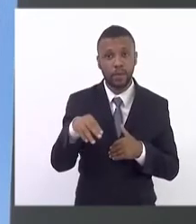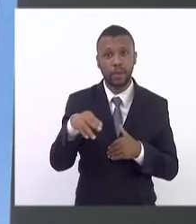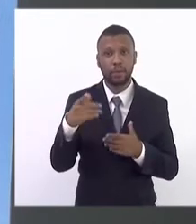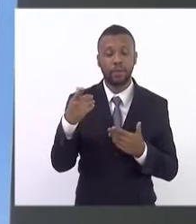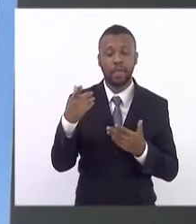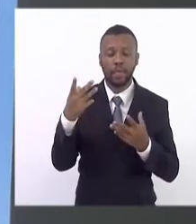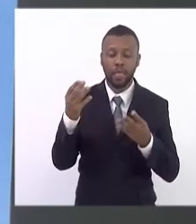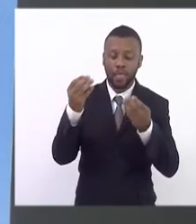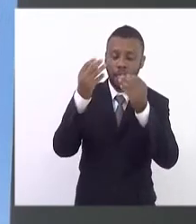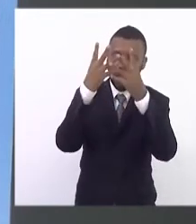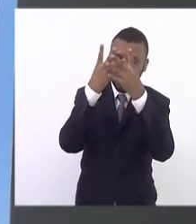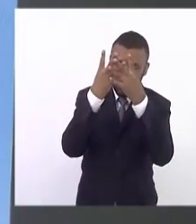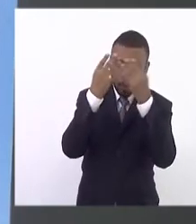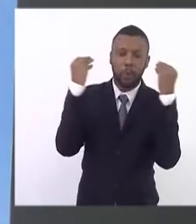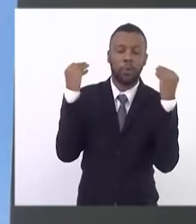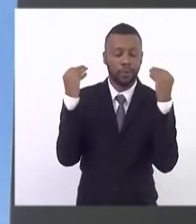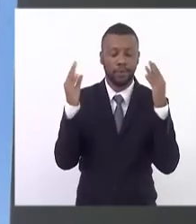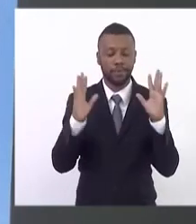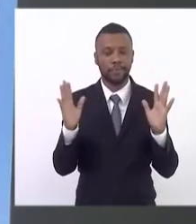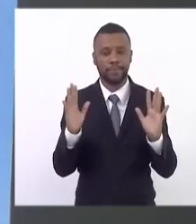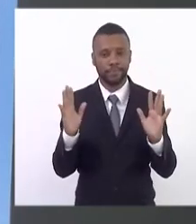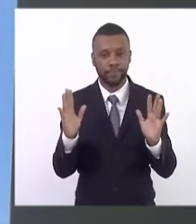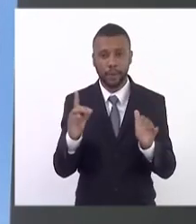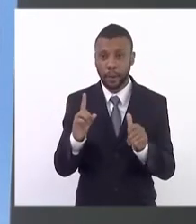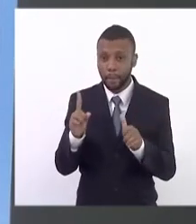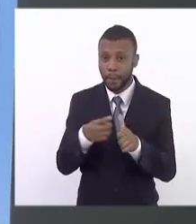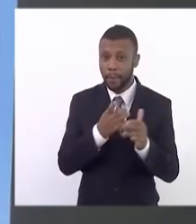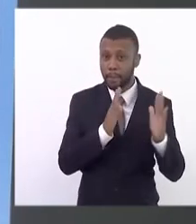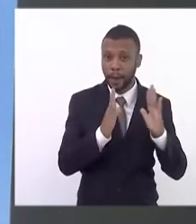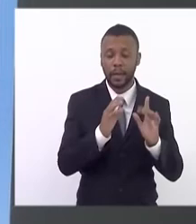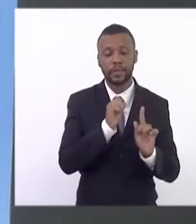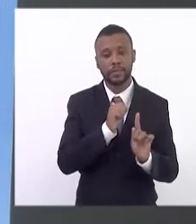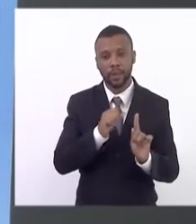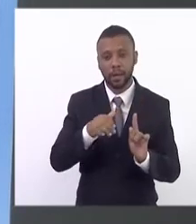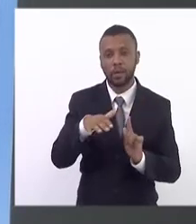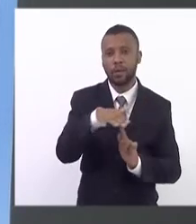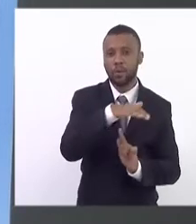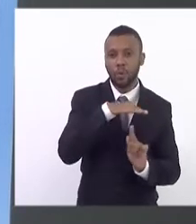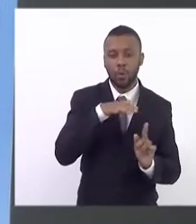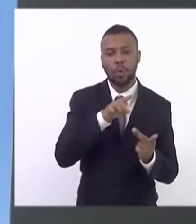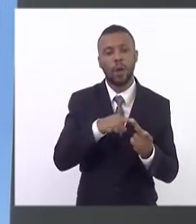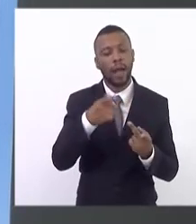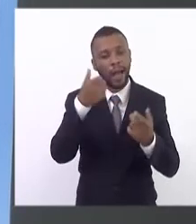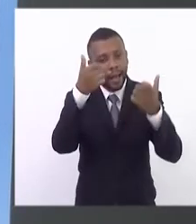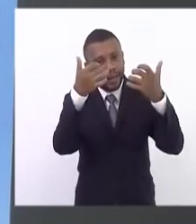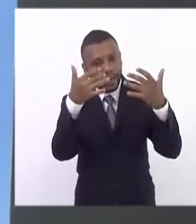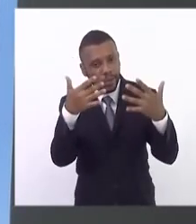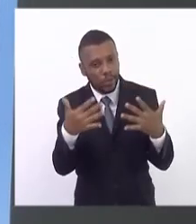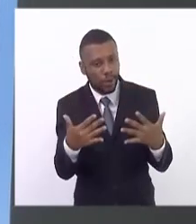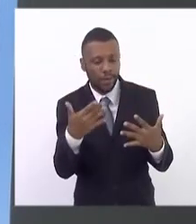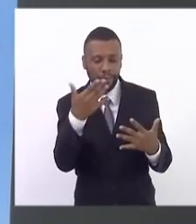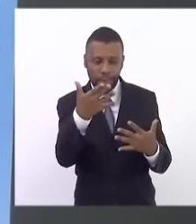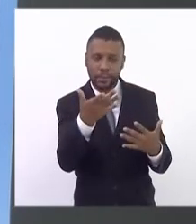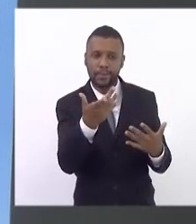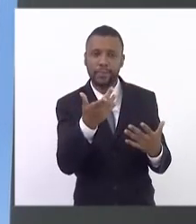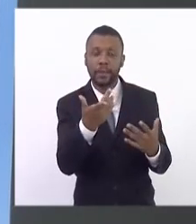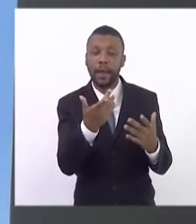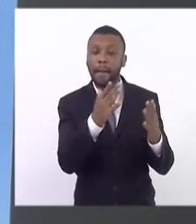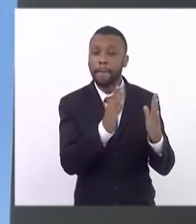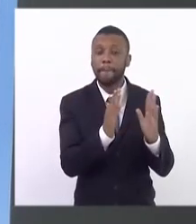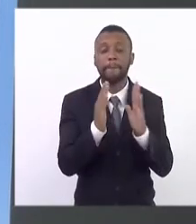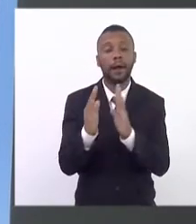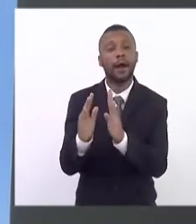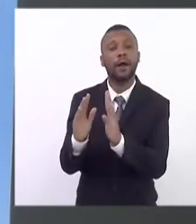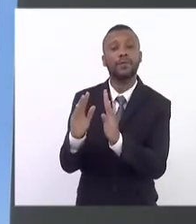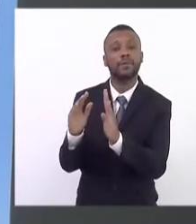memória. A primeira parte da Baía de Guanabara, essa história que o senhor contou, que parte vai ficar com a